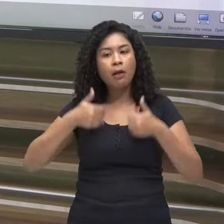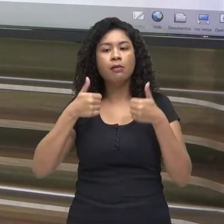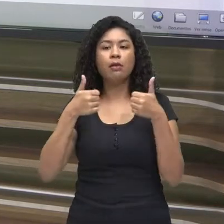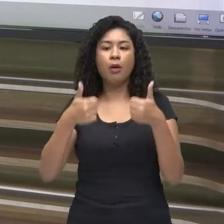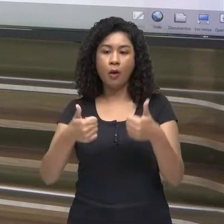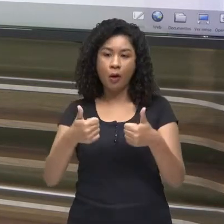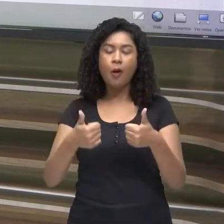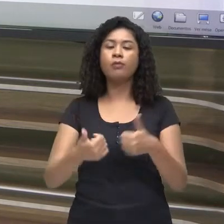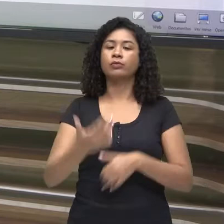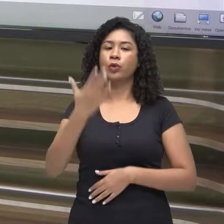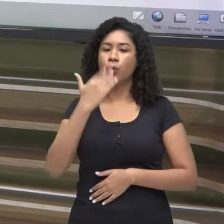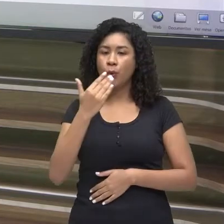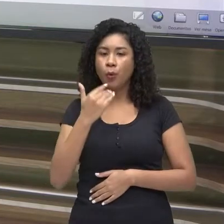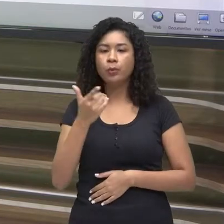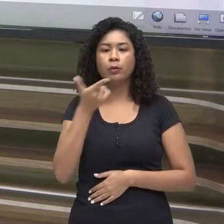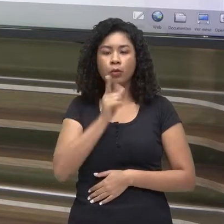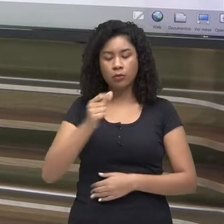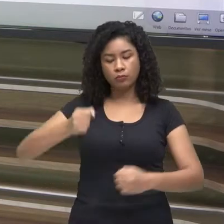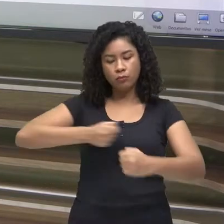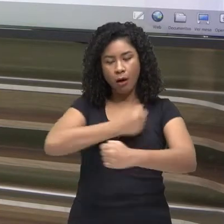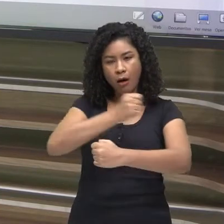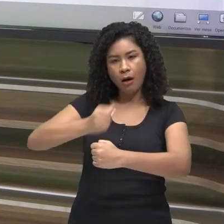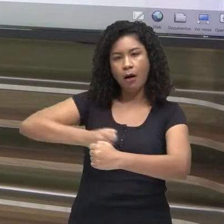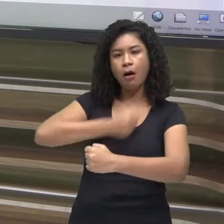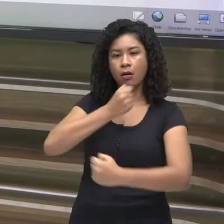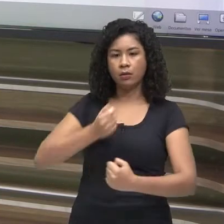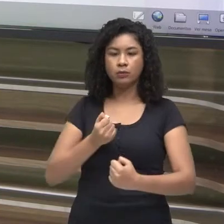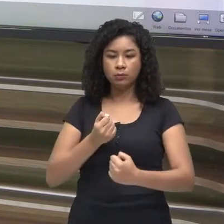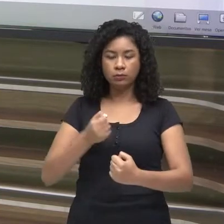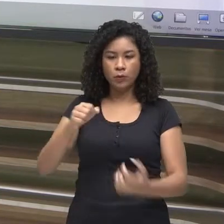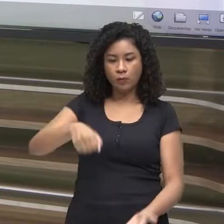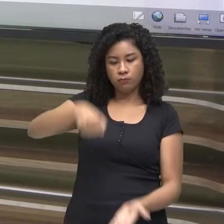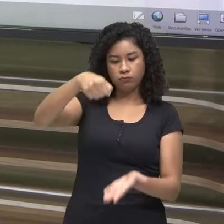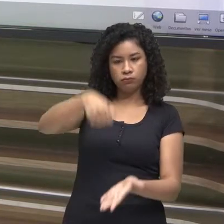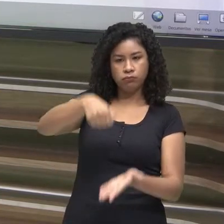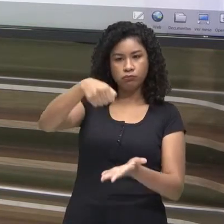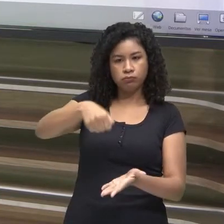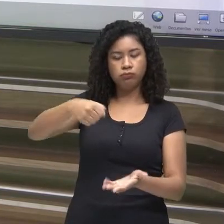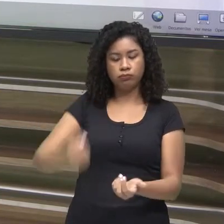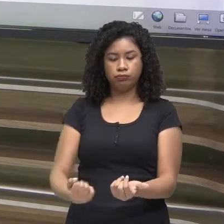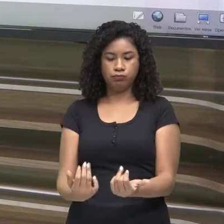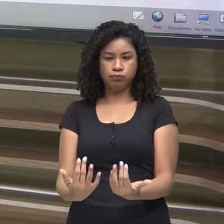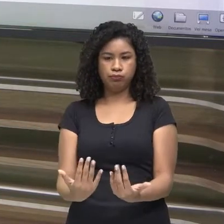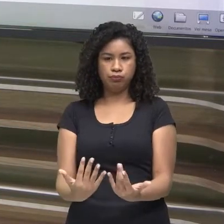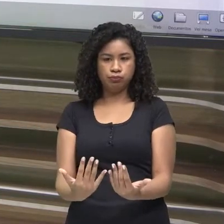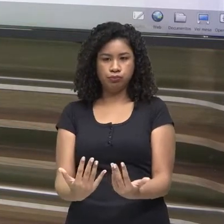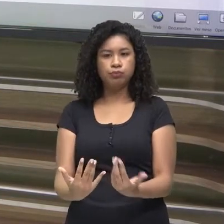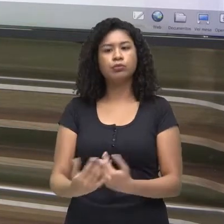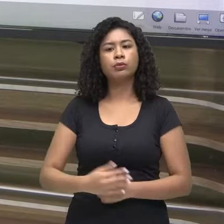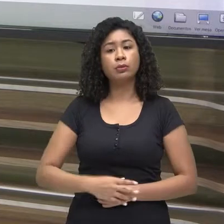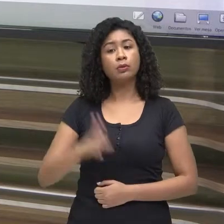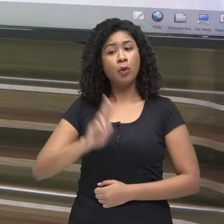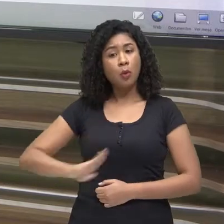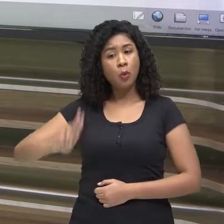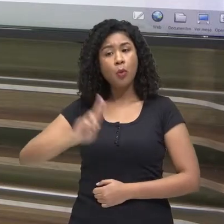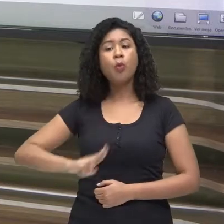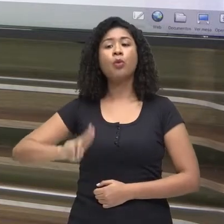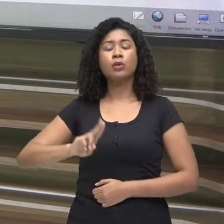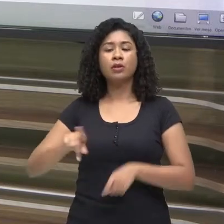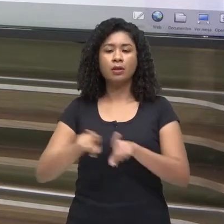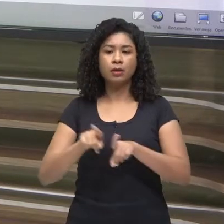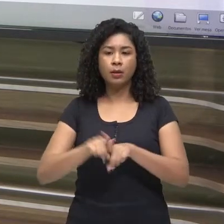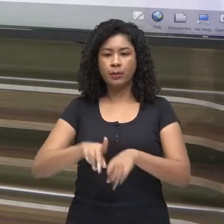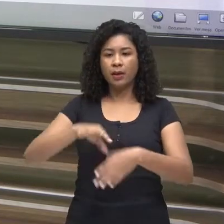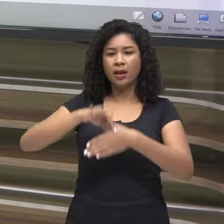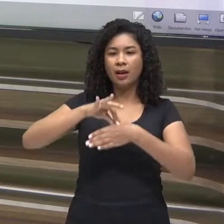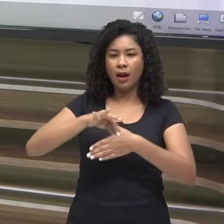ter alimentos cozidos, alimentos fervidos, né? Utilizou ali o fogo para a alimentação, amoleceu a carne,